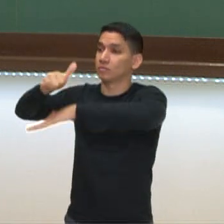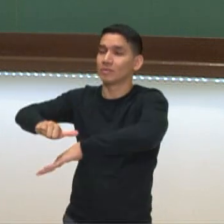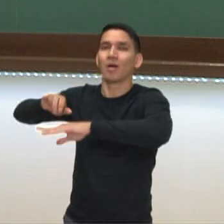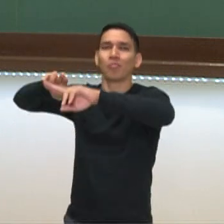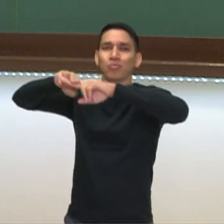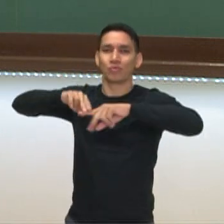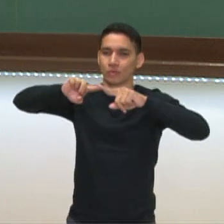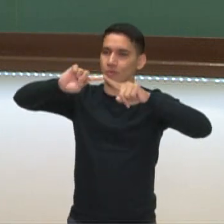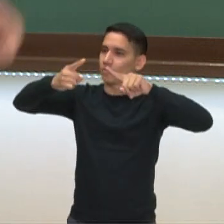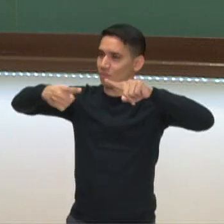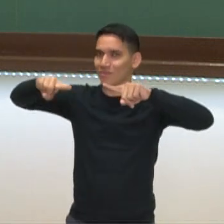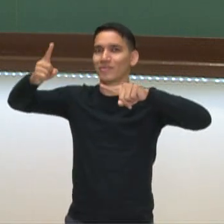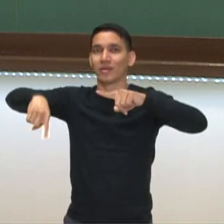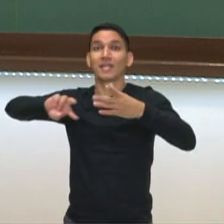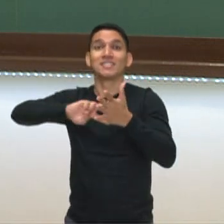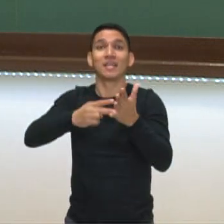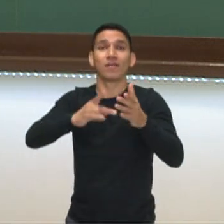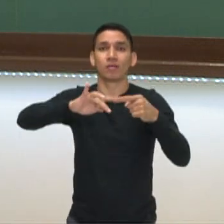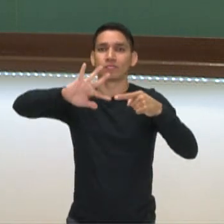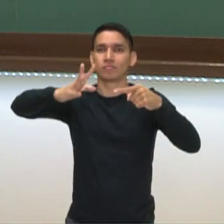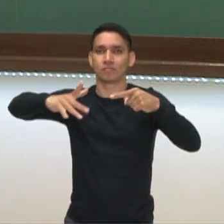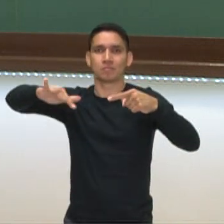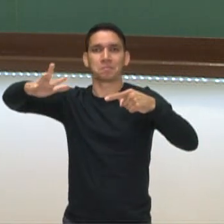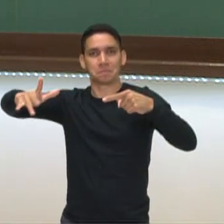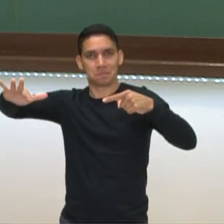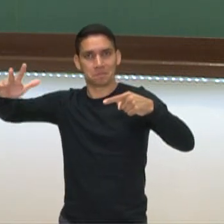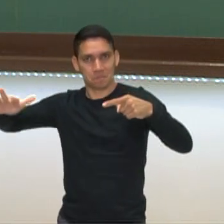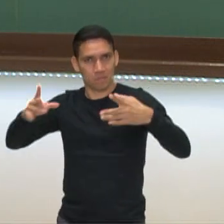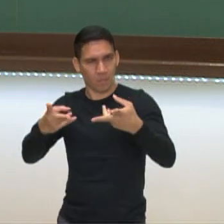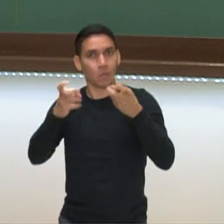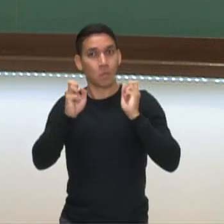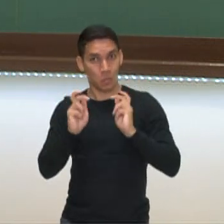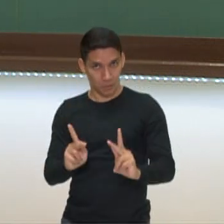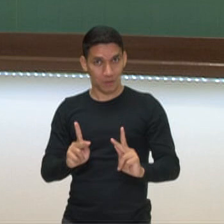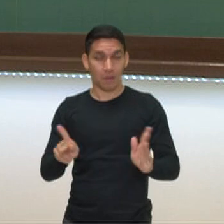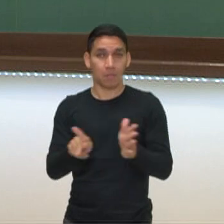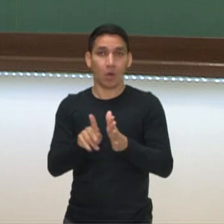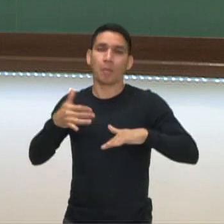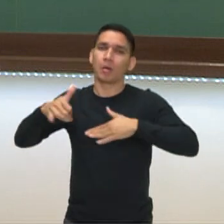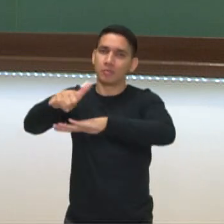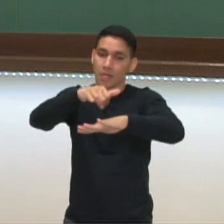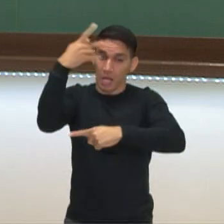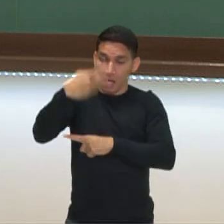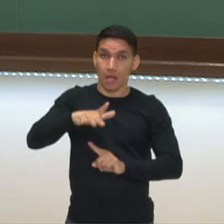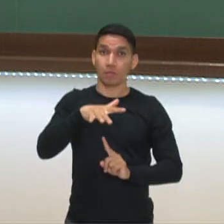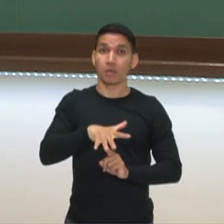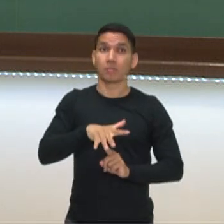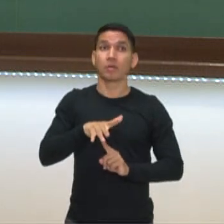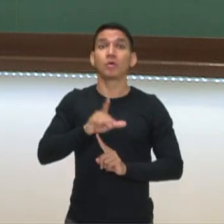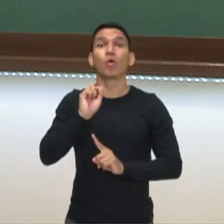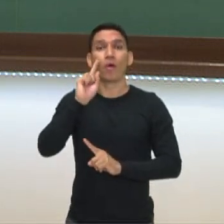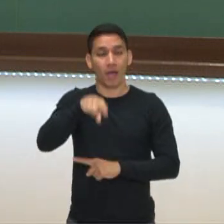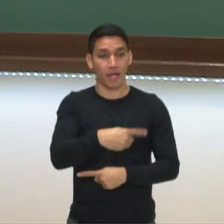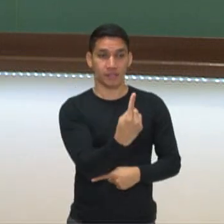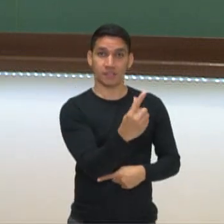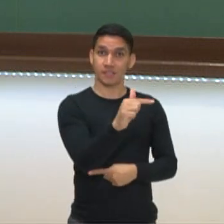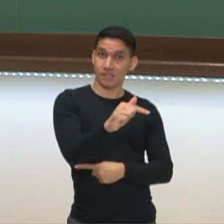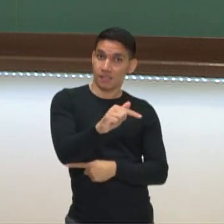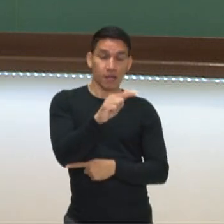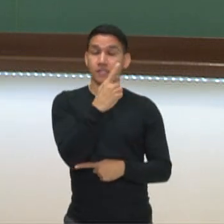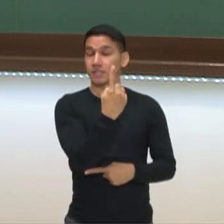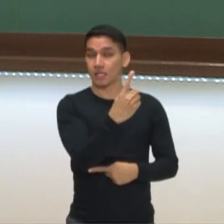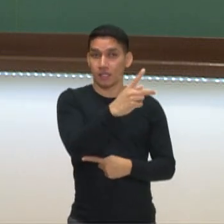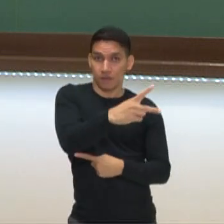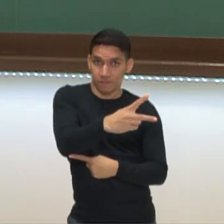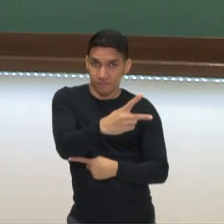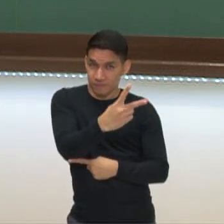Esse símbolo é símbolo de tensão alternada. Tudo bem? Que é da nossa rede elétrica. Aqui no Paraná é 127 volts, mas em